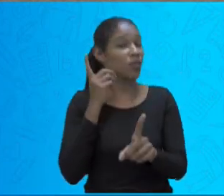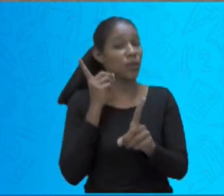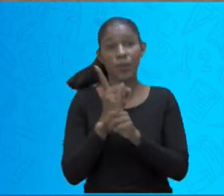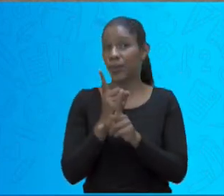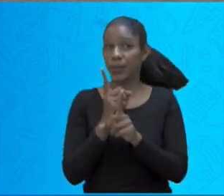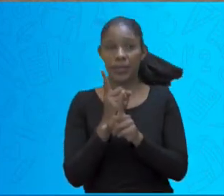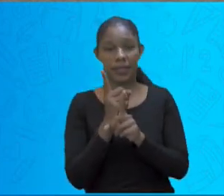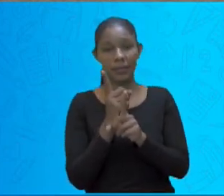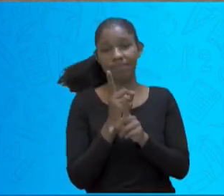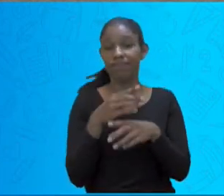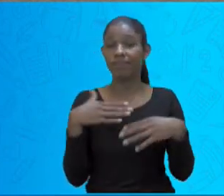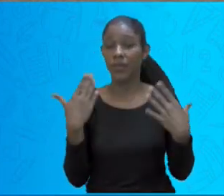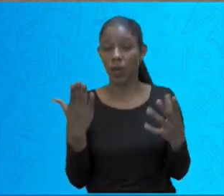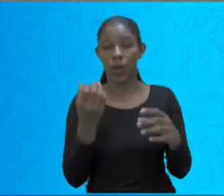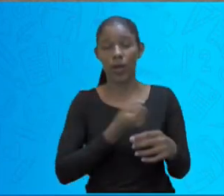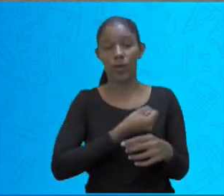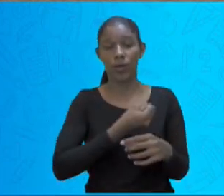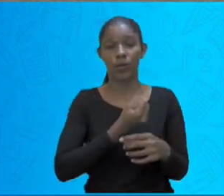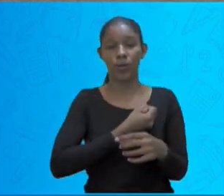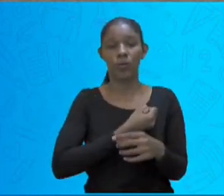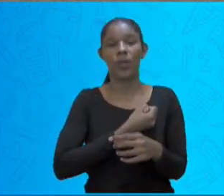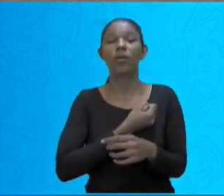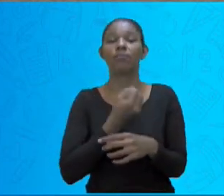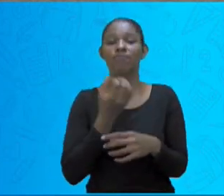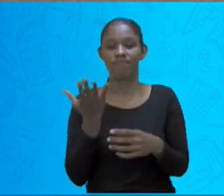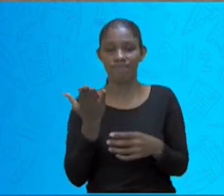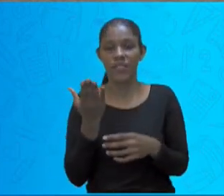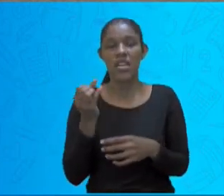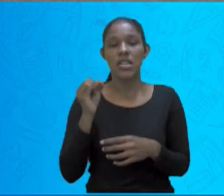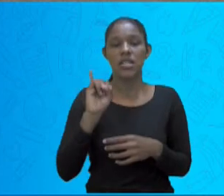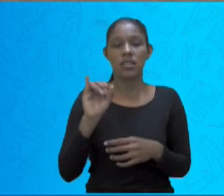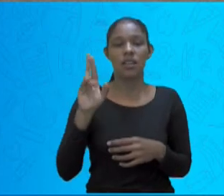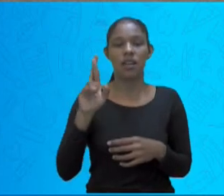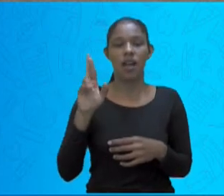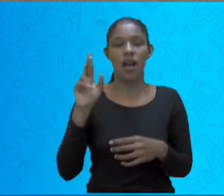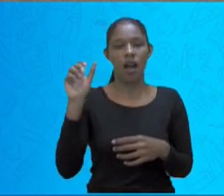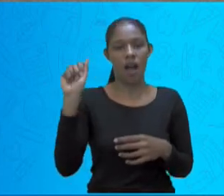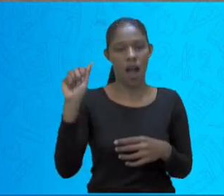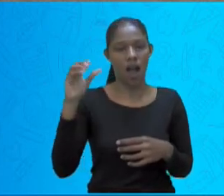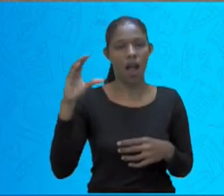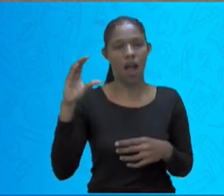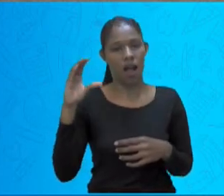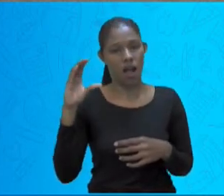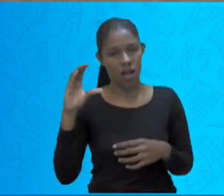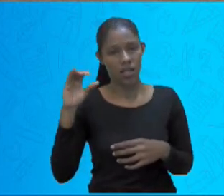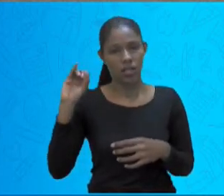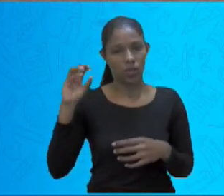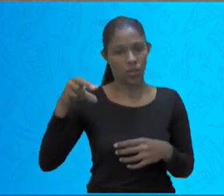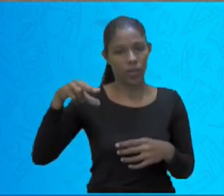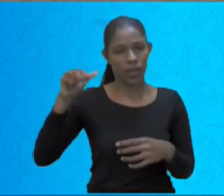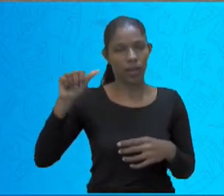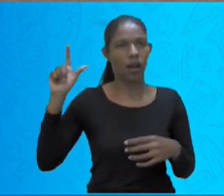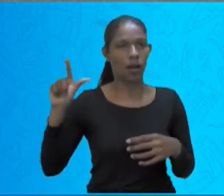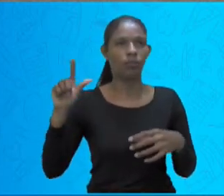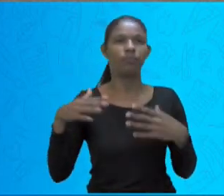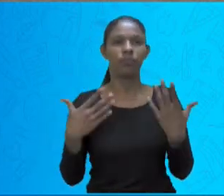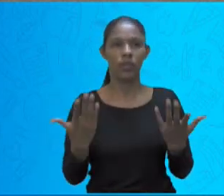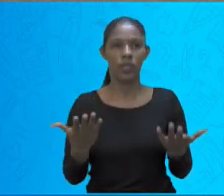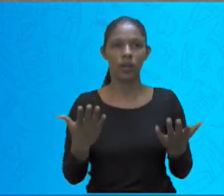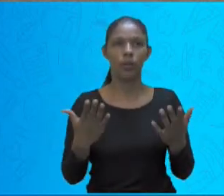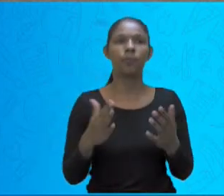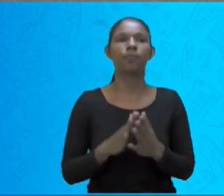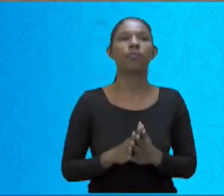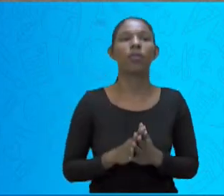Introdução de fatores externos no radicando. Muitas vezes, para resolver uma expressão, eu preciso introduzir um fator